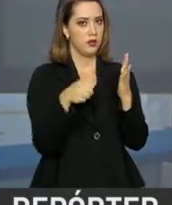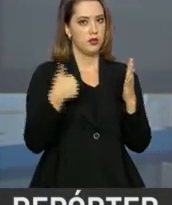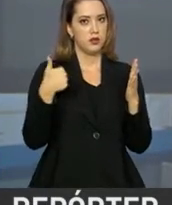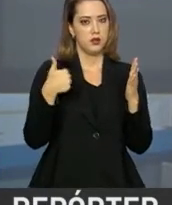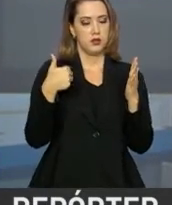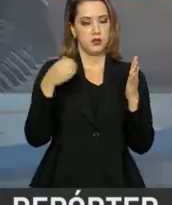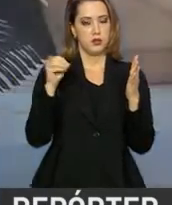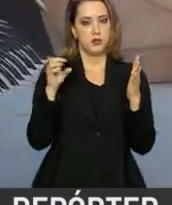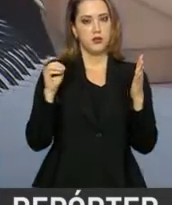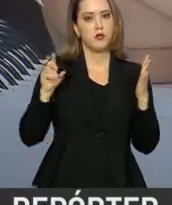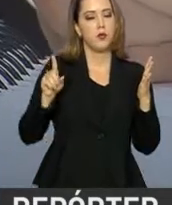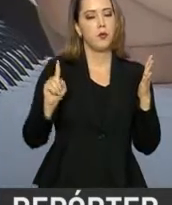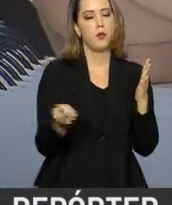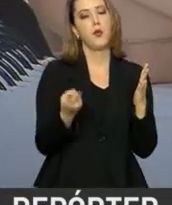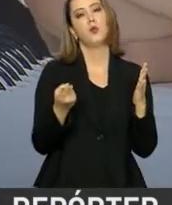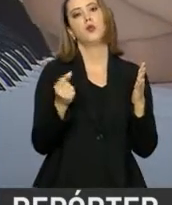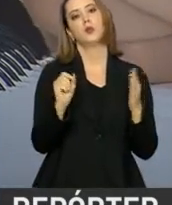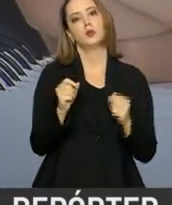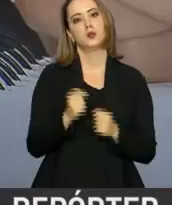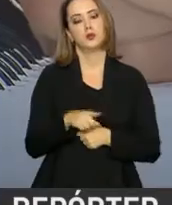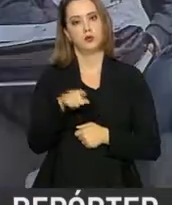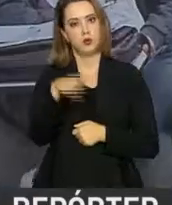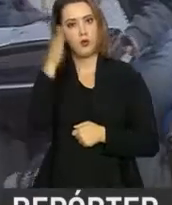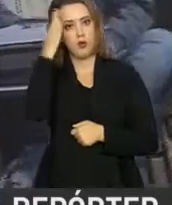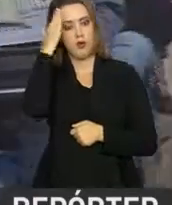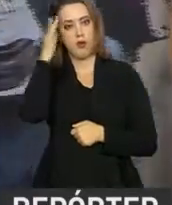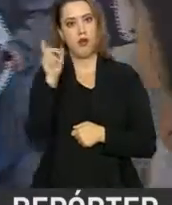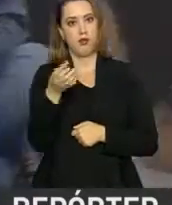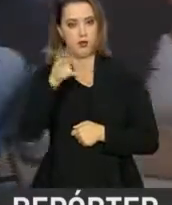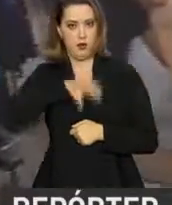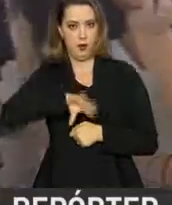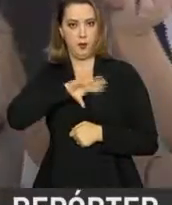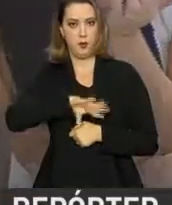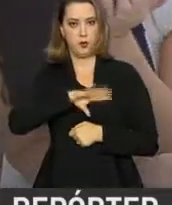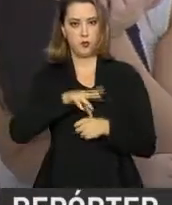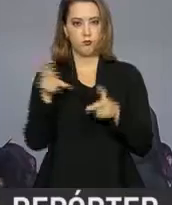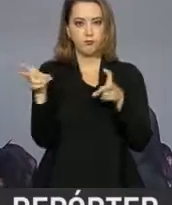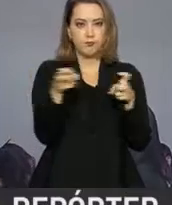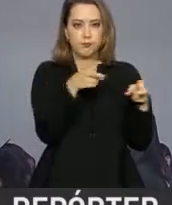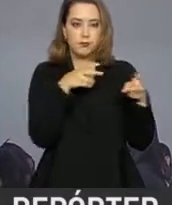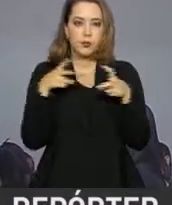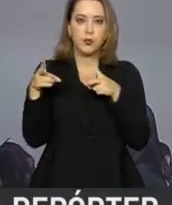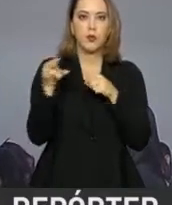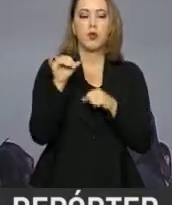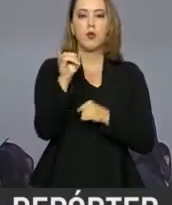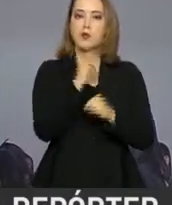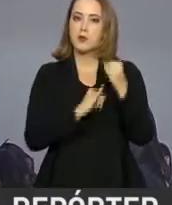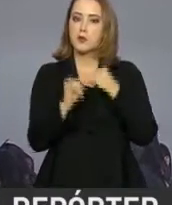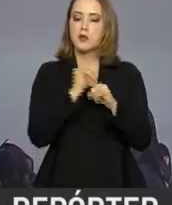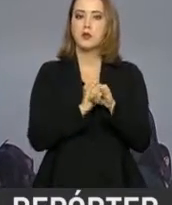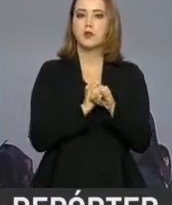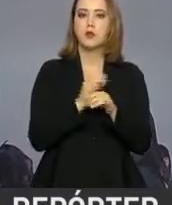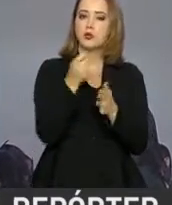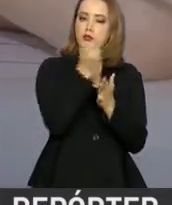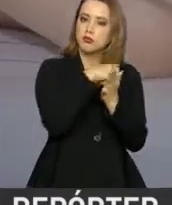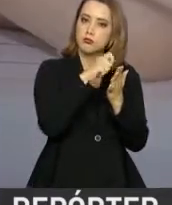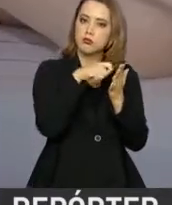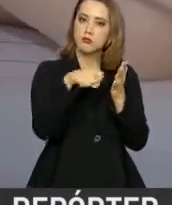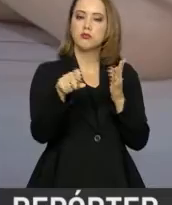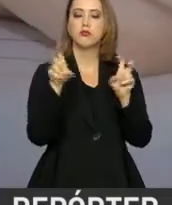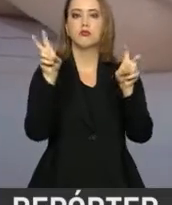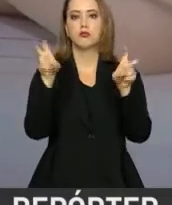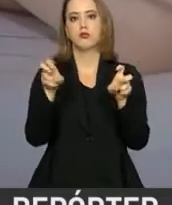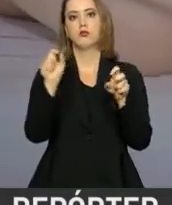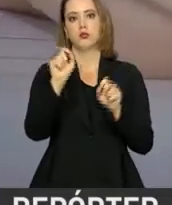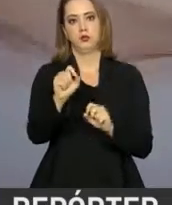pontos mostrar que sabe português e interpretar informações desenvolver argumentos de acordo com o tema a